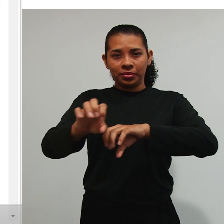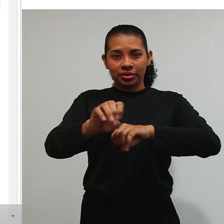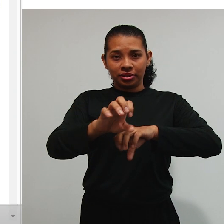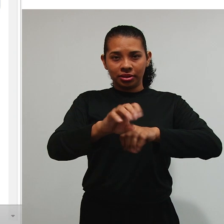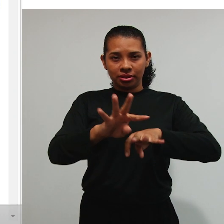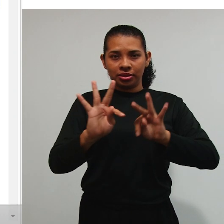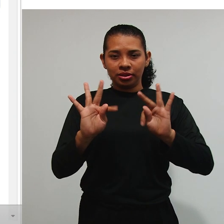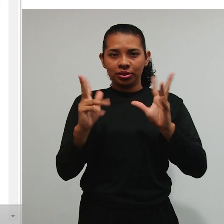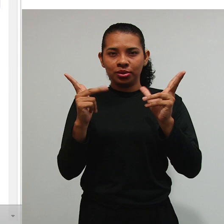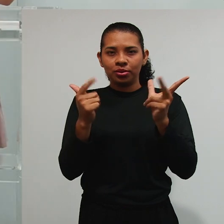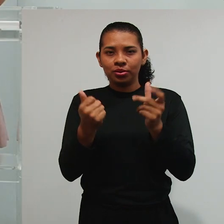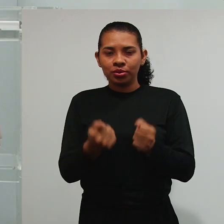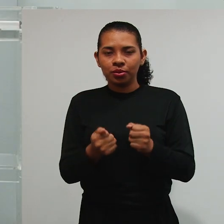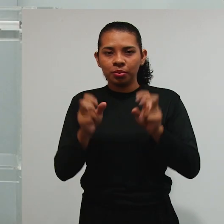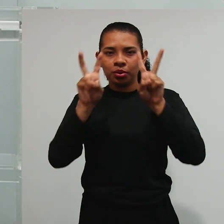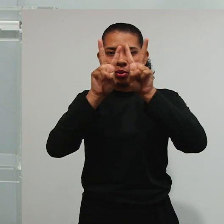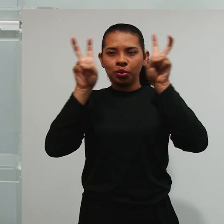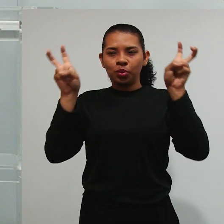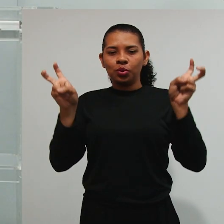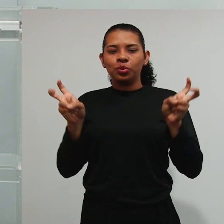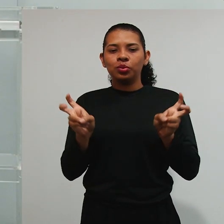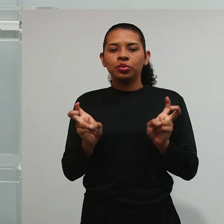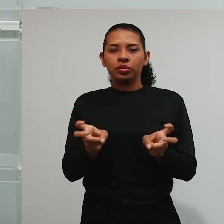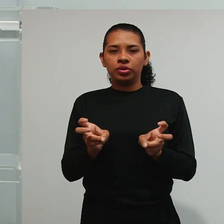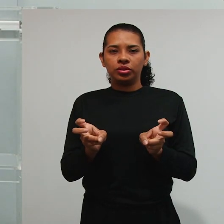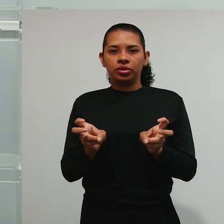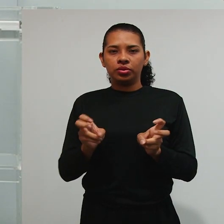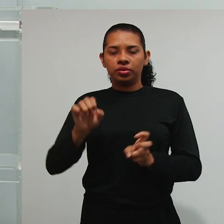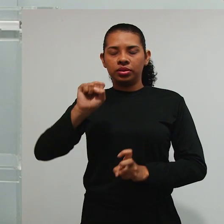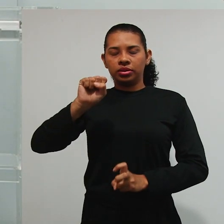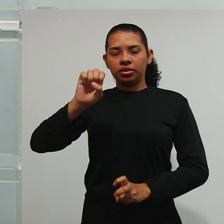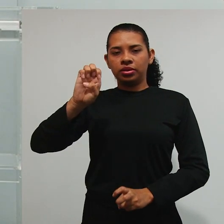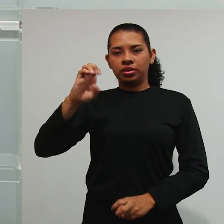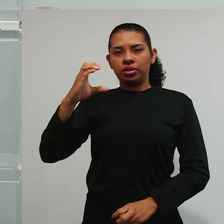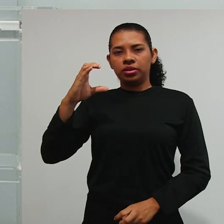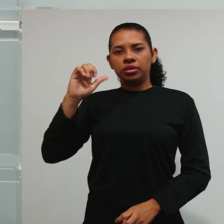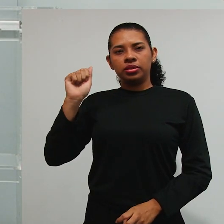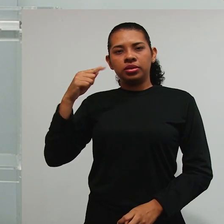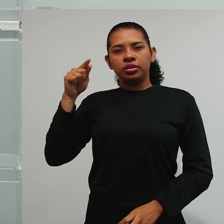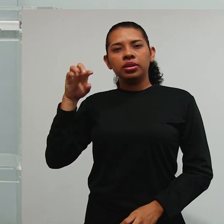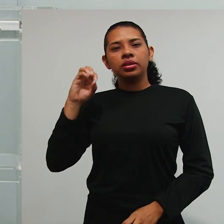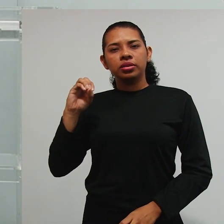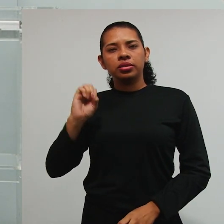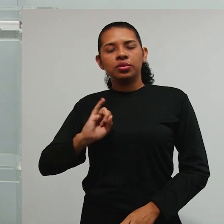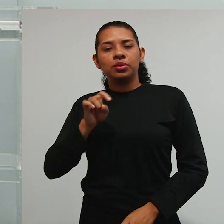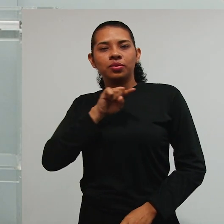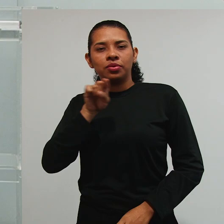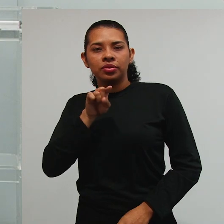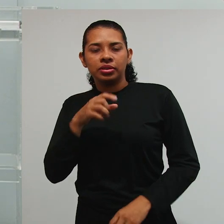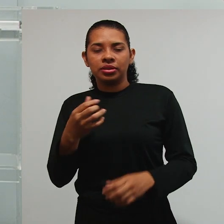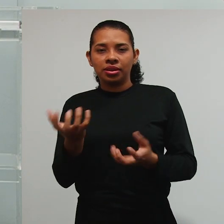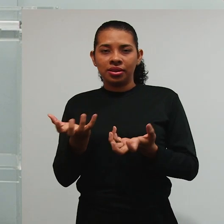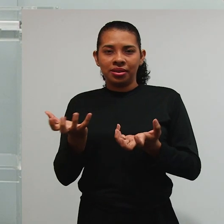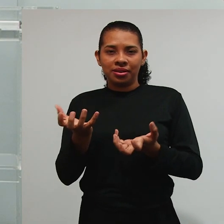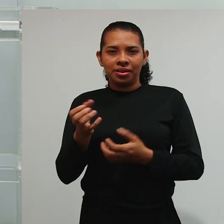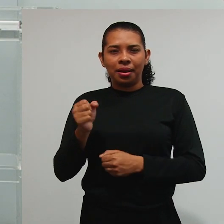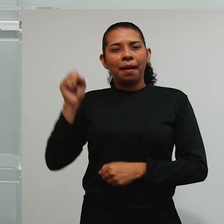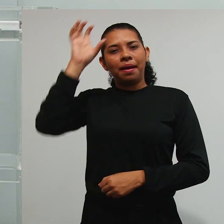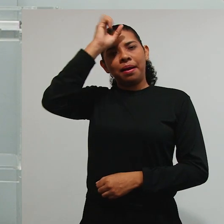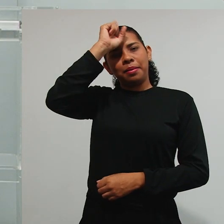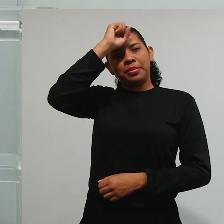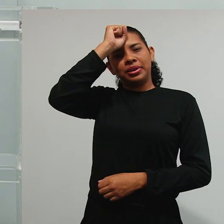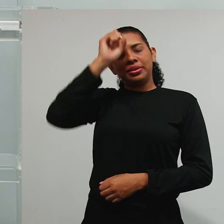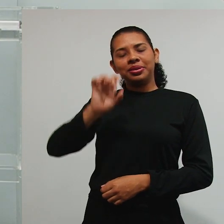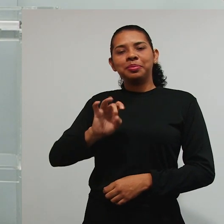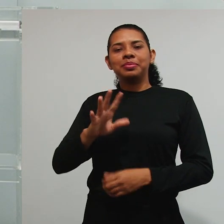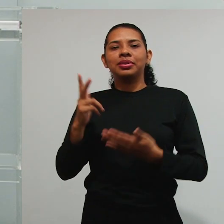orientações gerais sobre o quê? Sobre títulos e seções. Se você quiser saber mais como é que faz direitinho, você faz o quê? Você